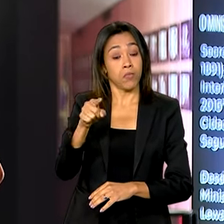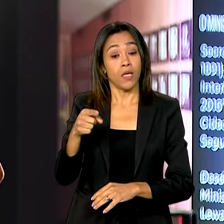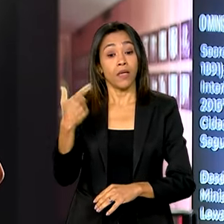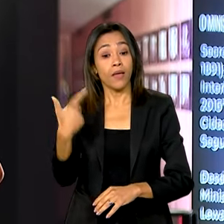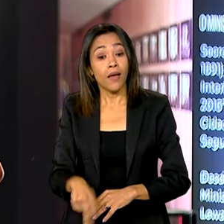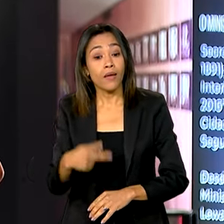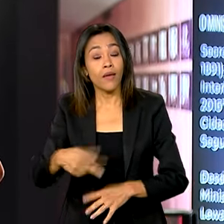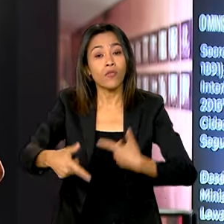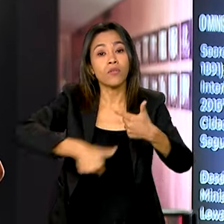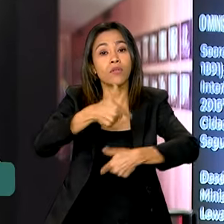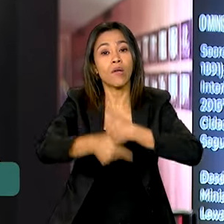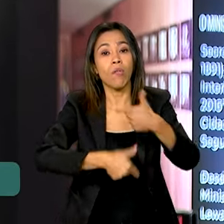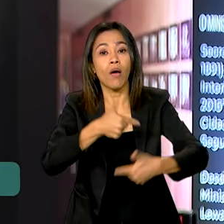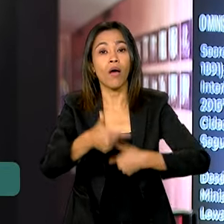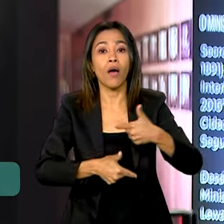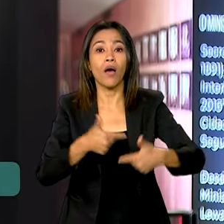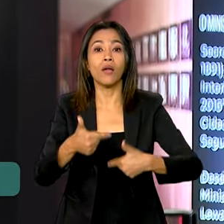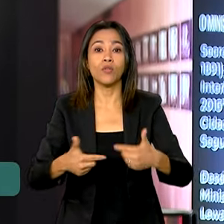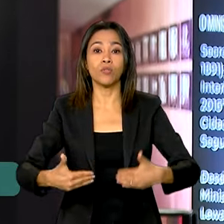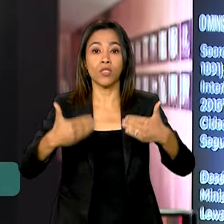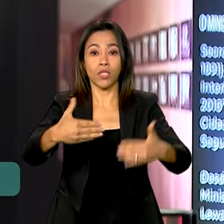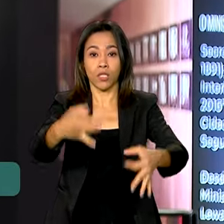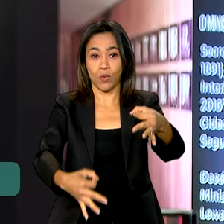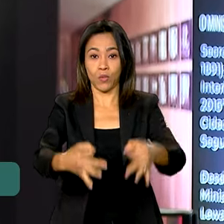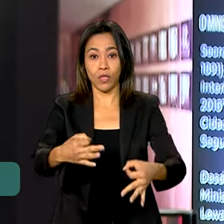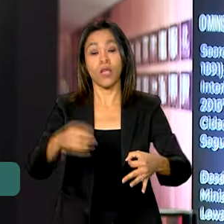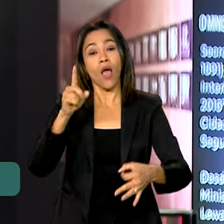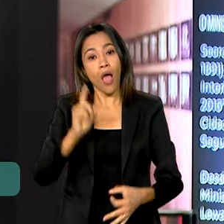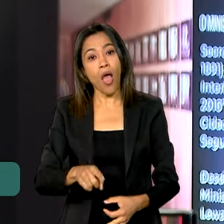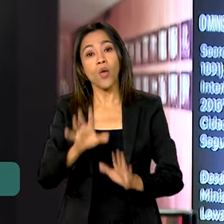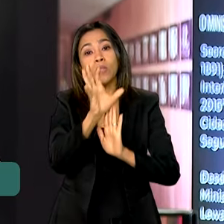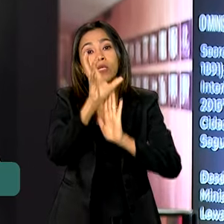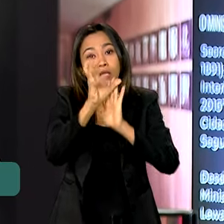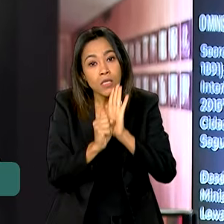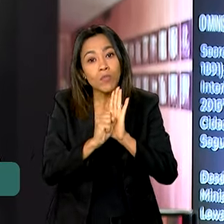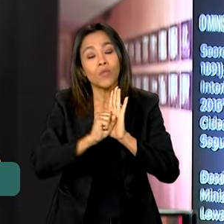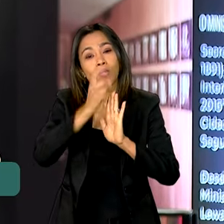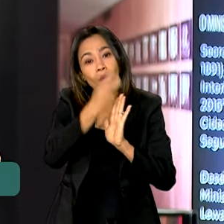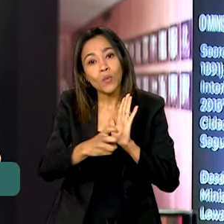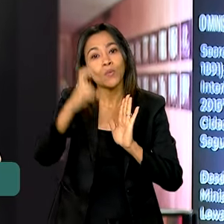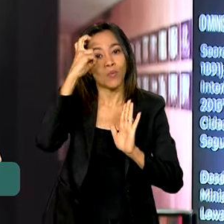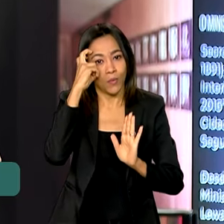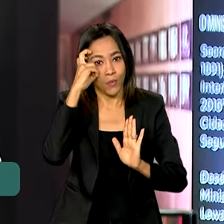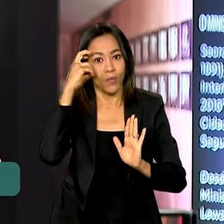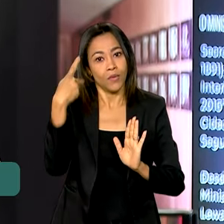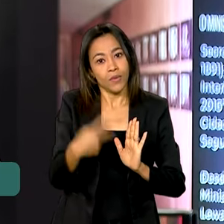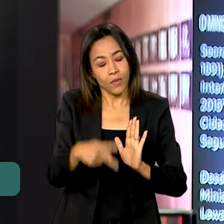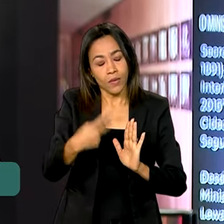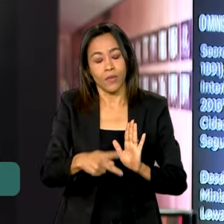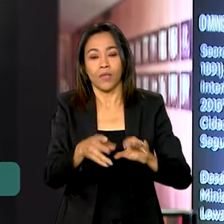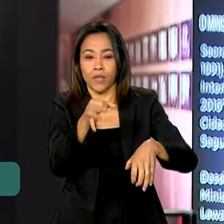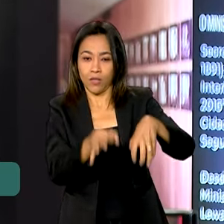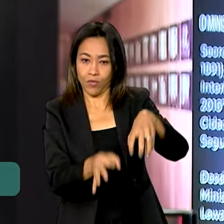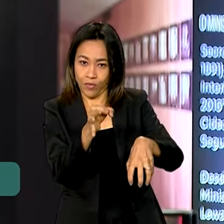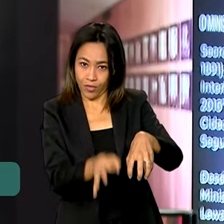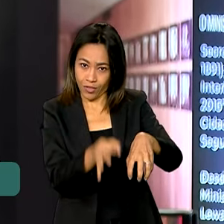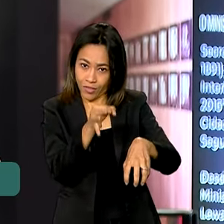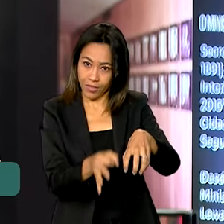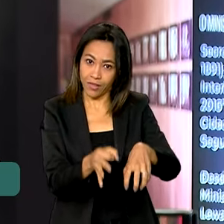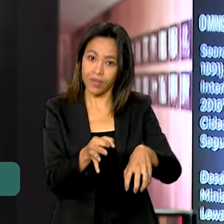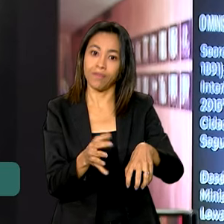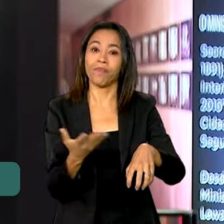Ministério da Justiça. Ele é um símbolo da nossa cultura e de uma visão de um Brasil moderno e mais